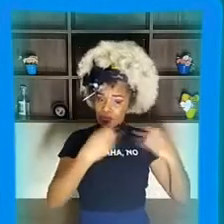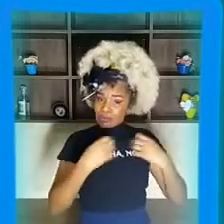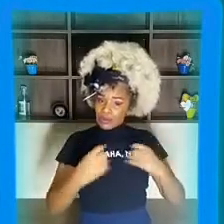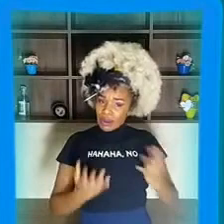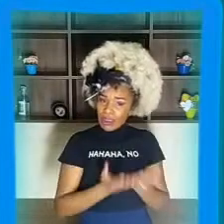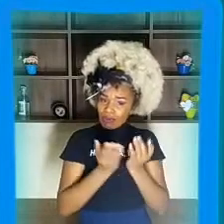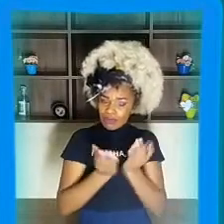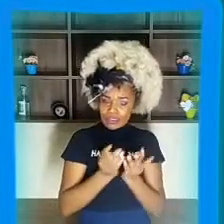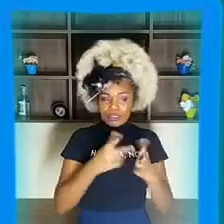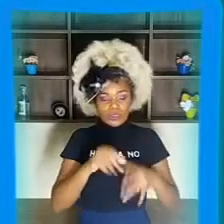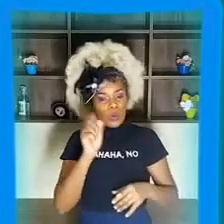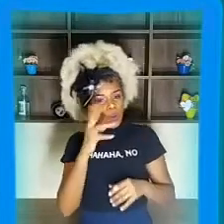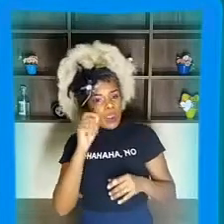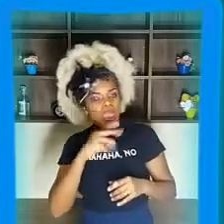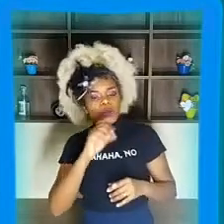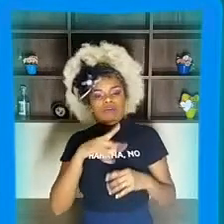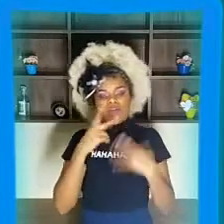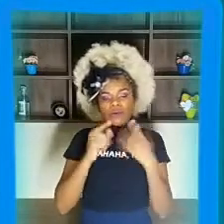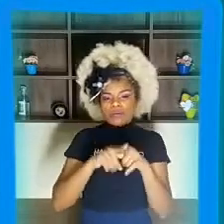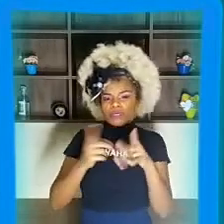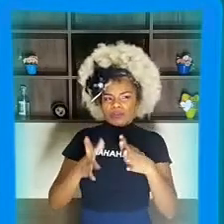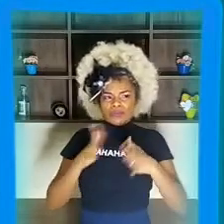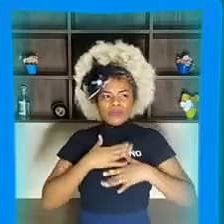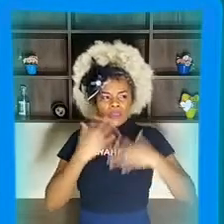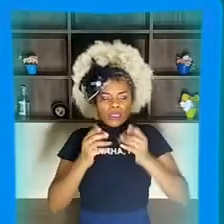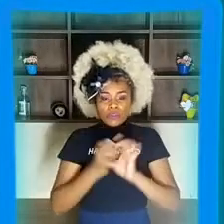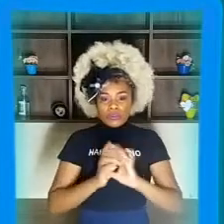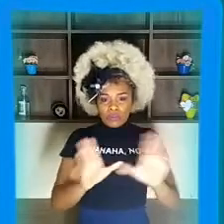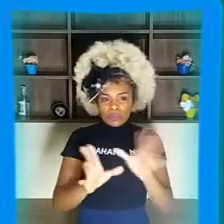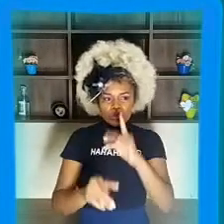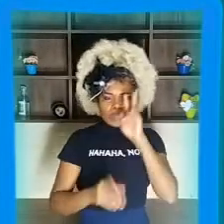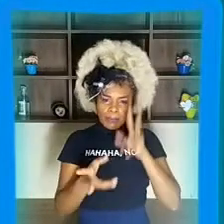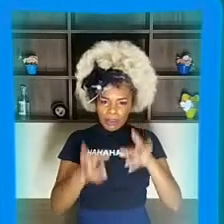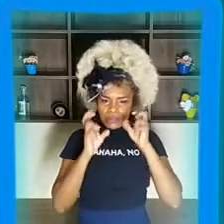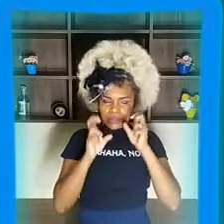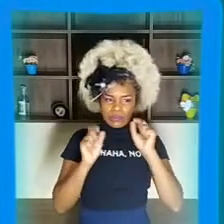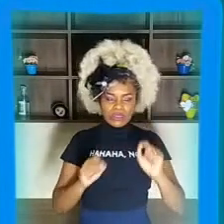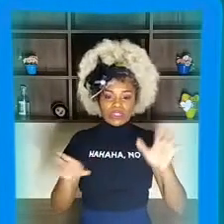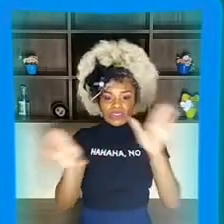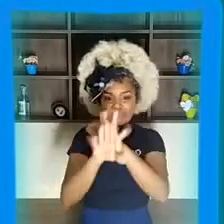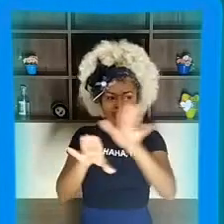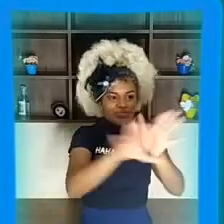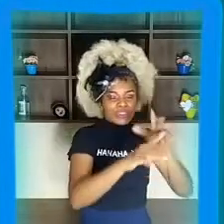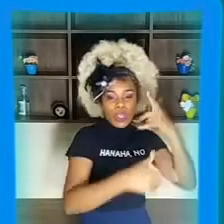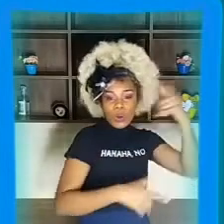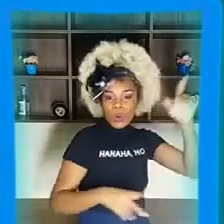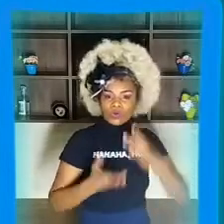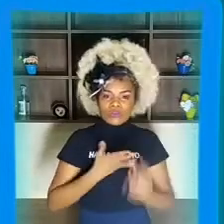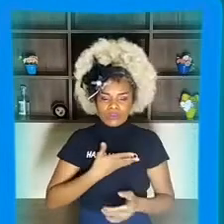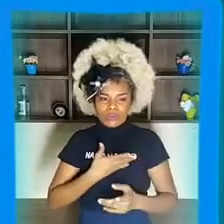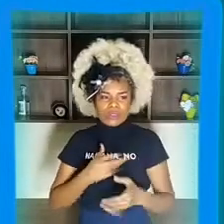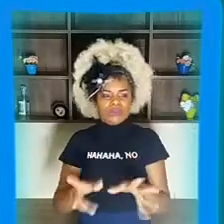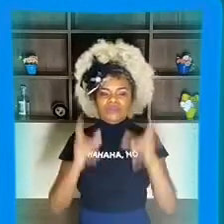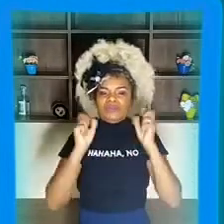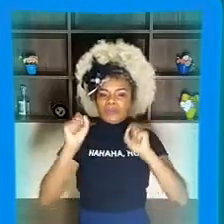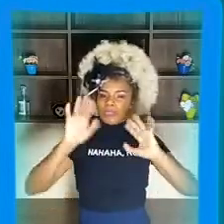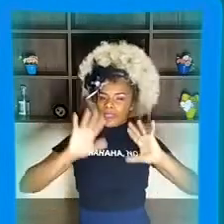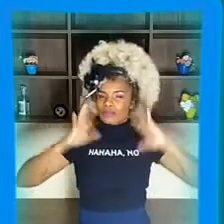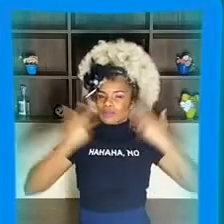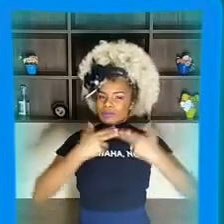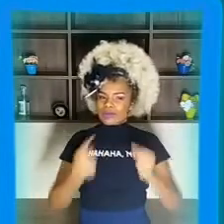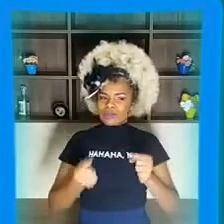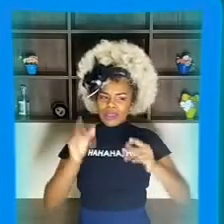mencionou, né? E de repente, quando a gente disponibiliza isso e vê que chega em outros amigos, isso talvez seja uma medida